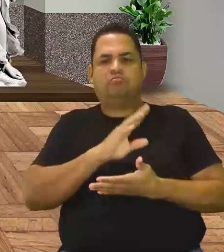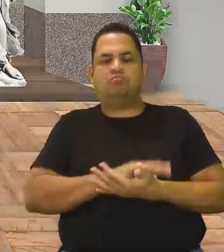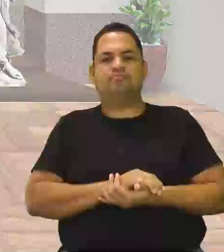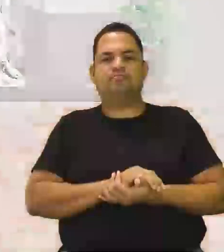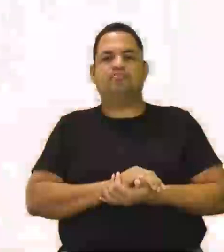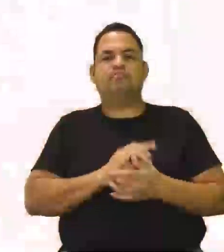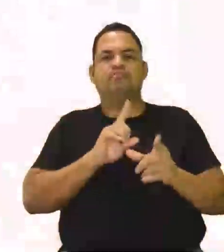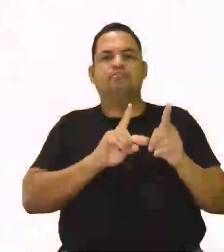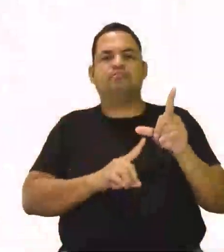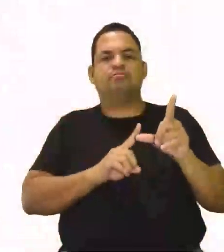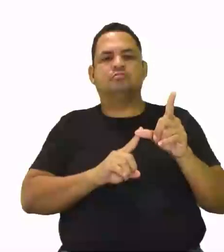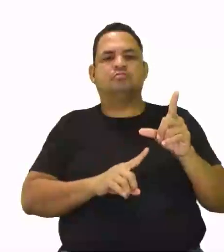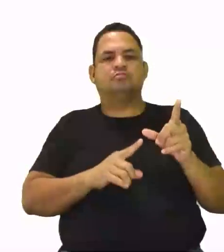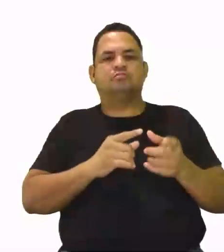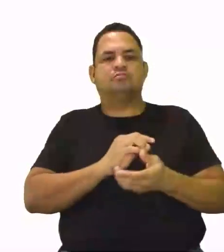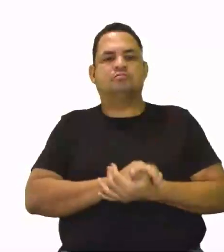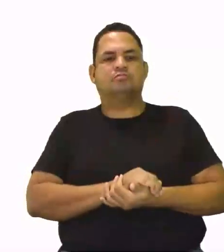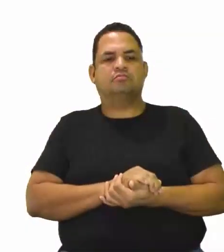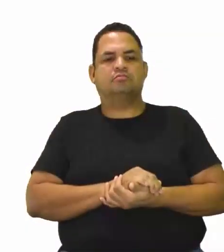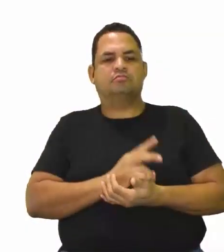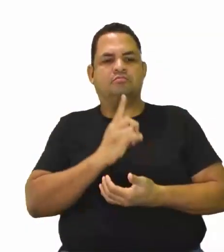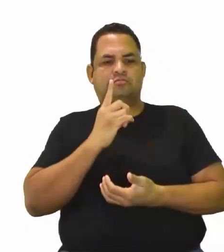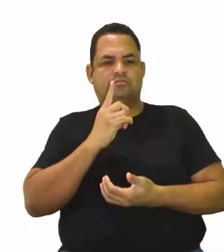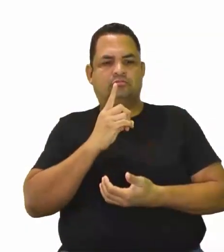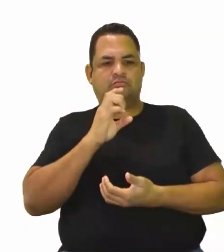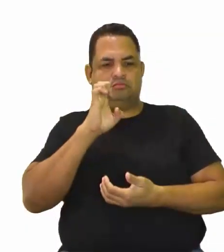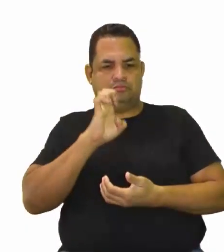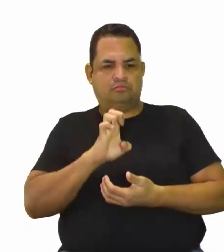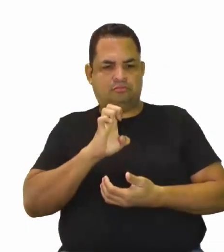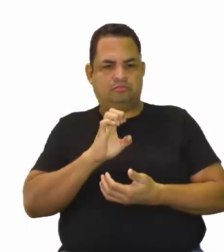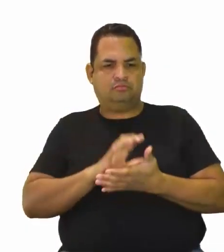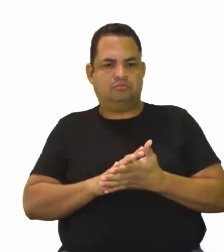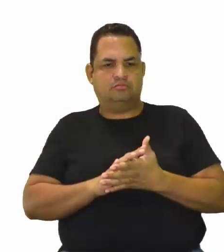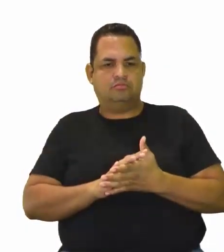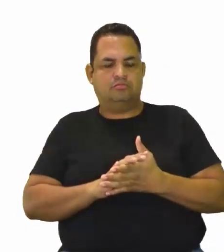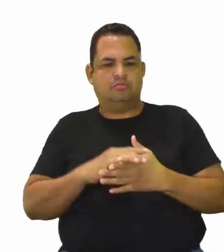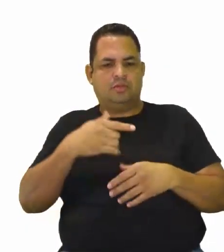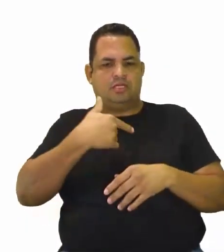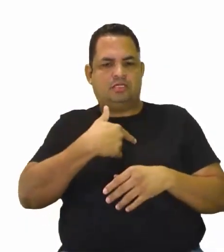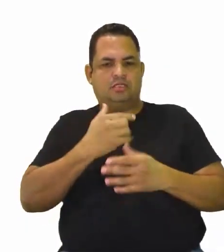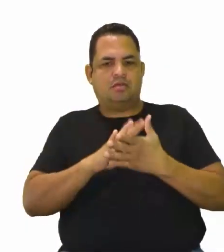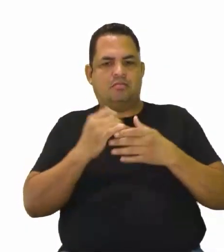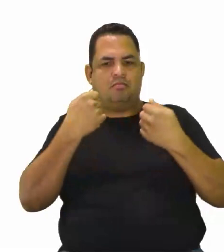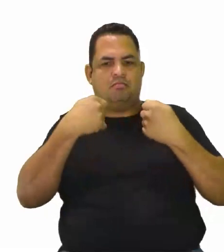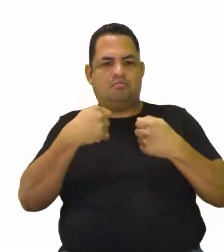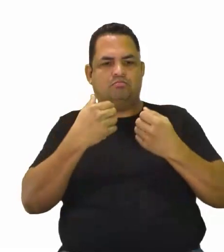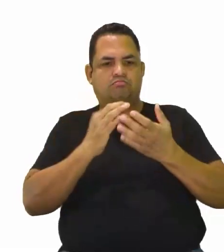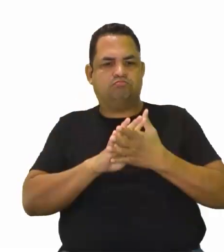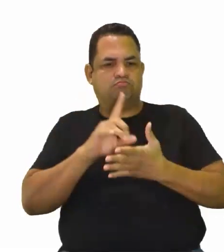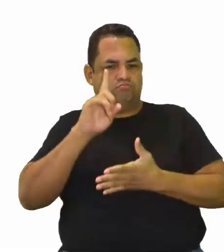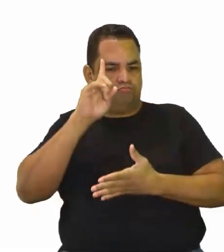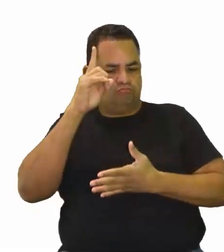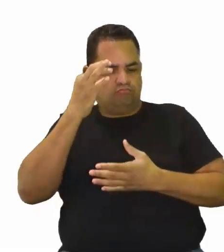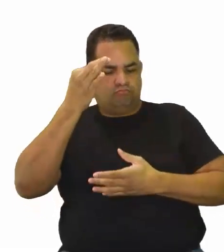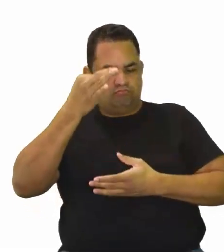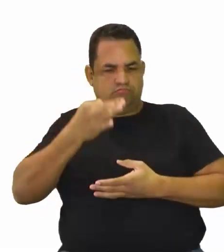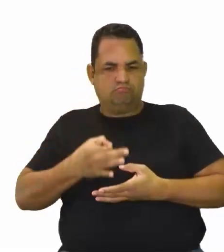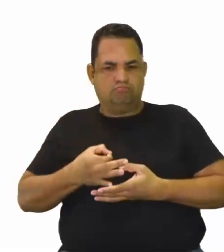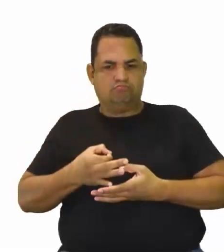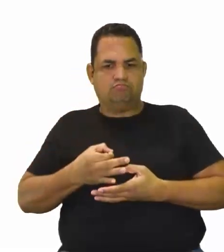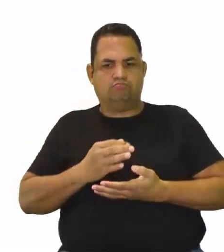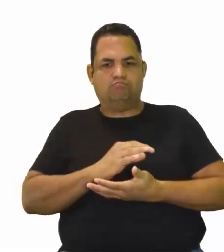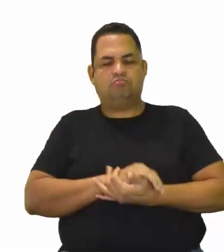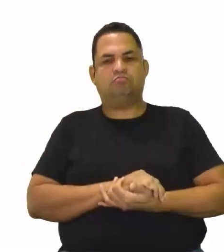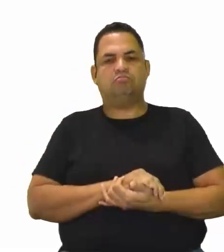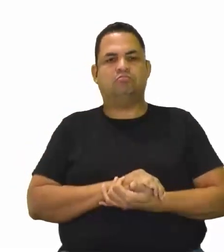justamente a letra E. Vargas seria um homem capaz de exercer o poder de modo inteligente e